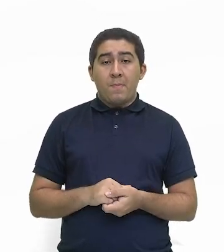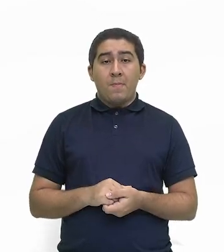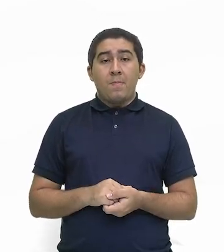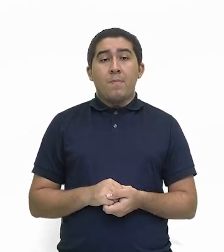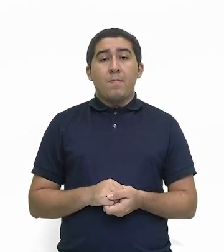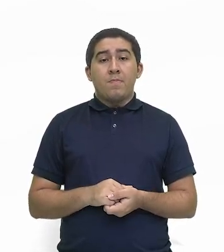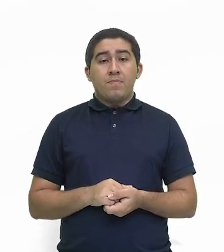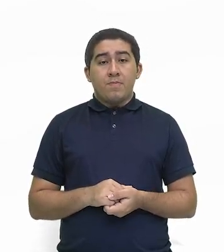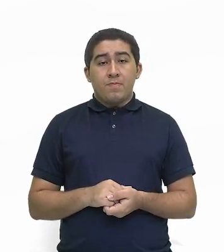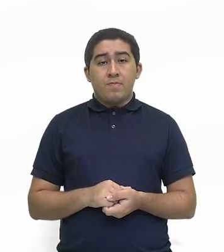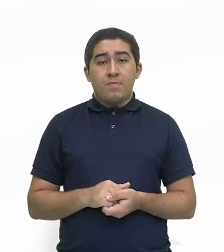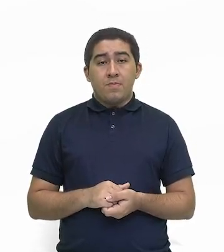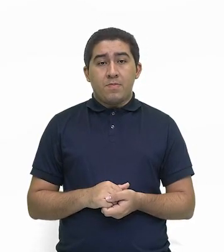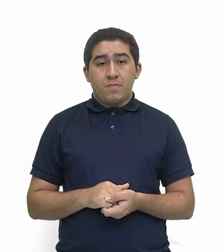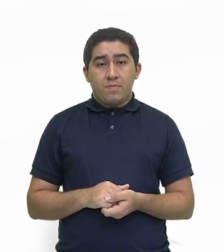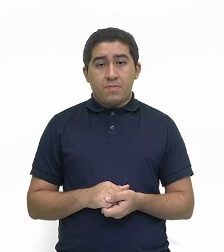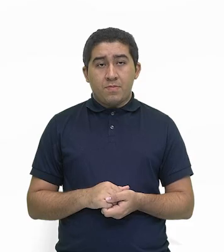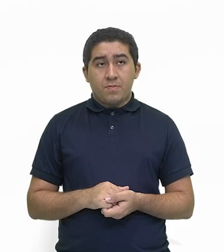tem locais,